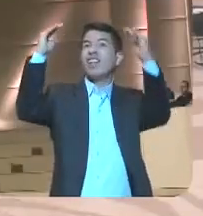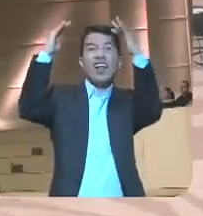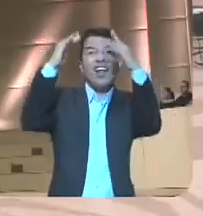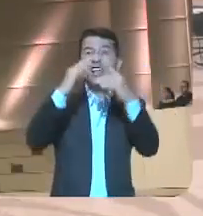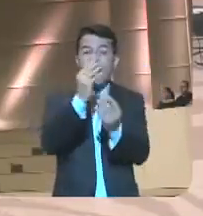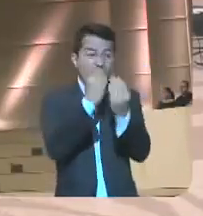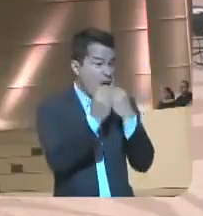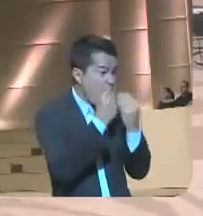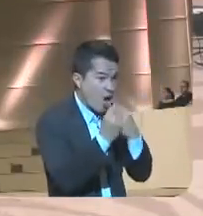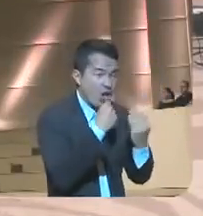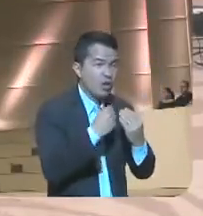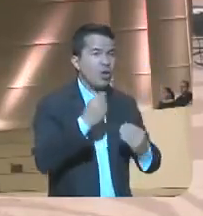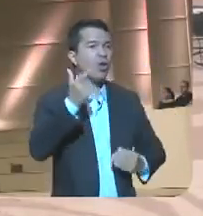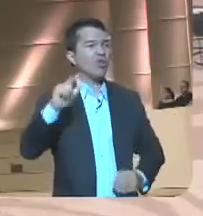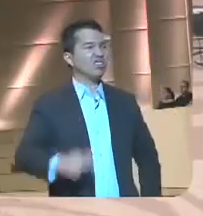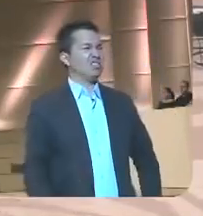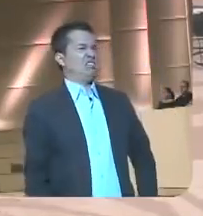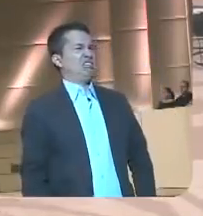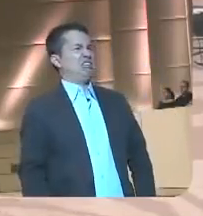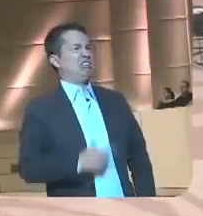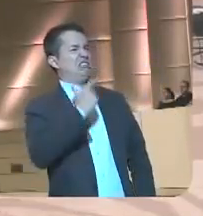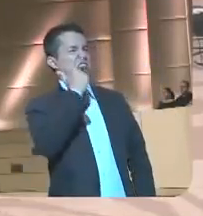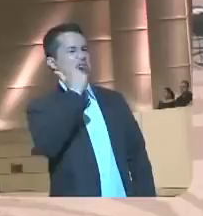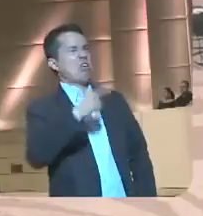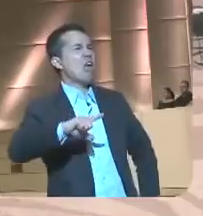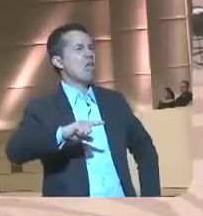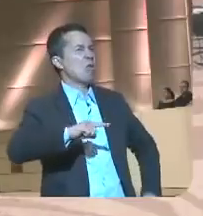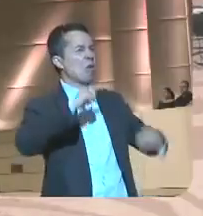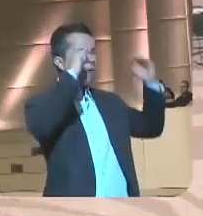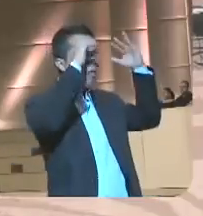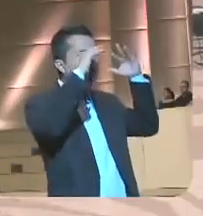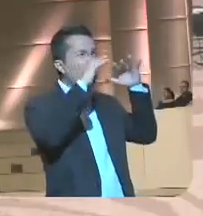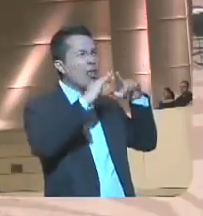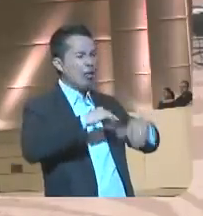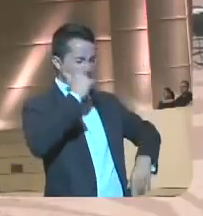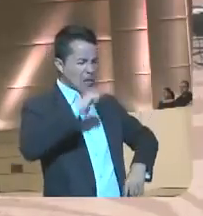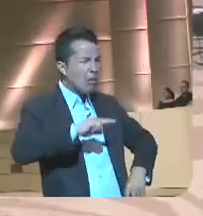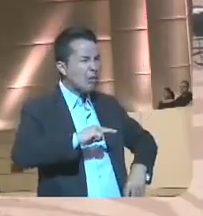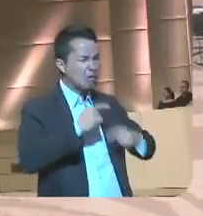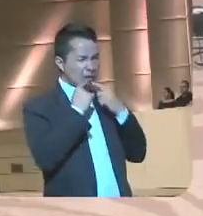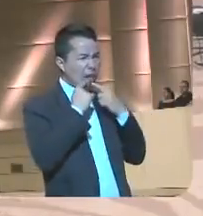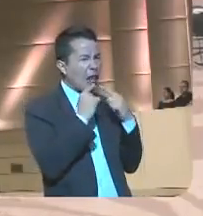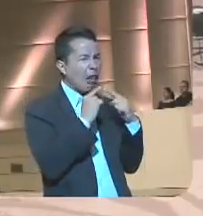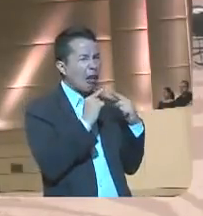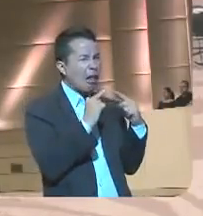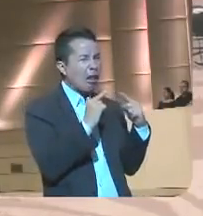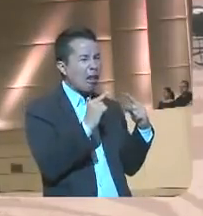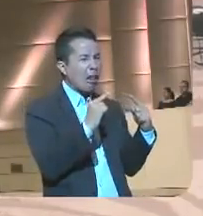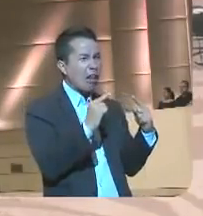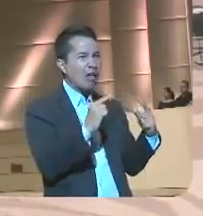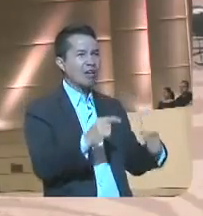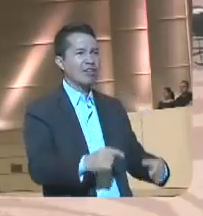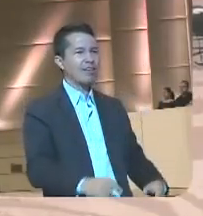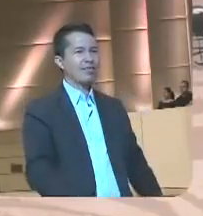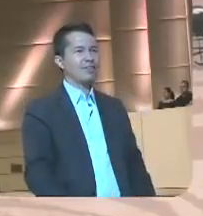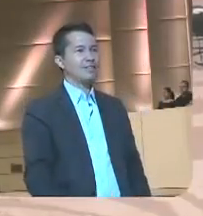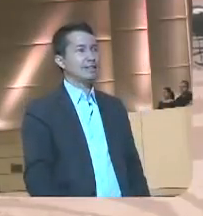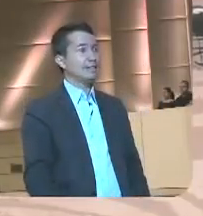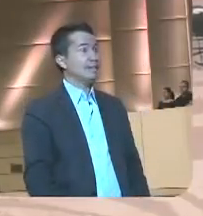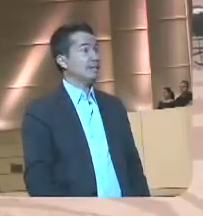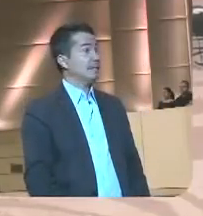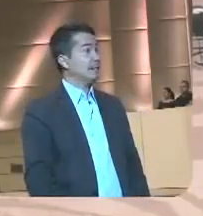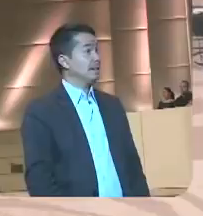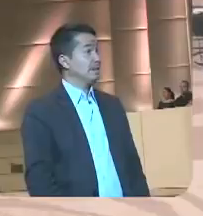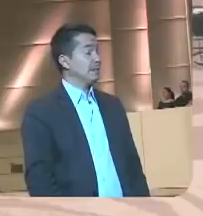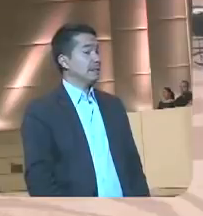e outros olhares e assim que coisa horrível como emaná todo dia entendi a gente